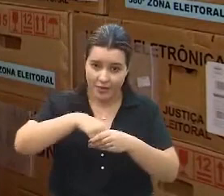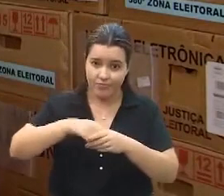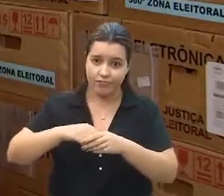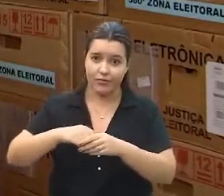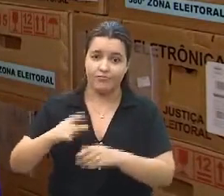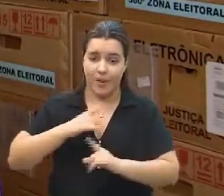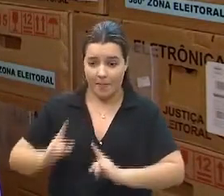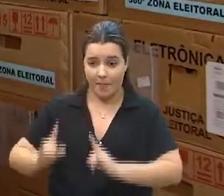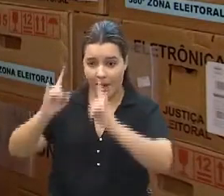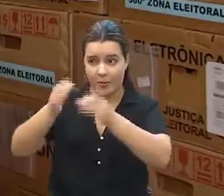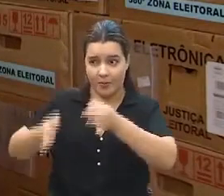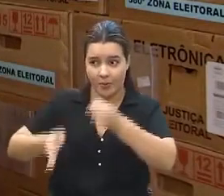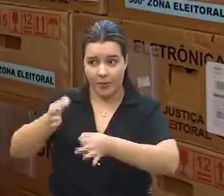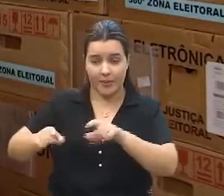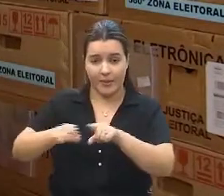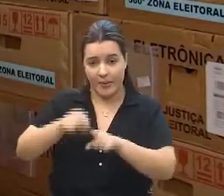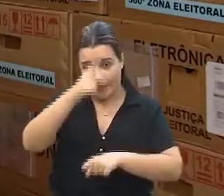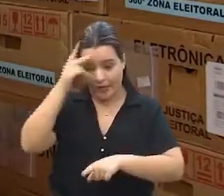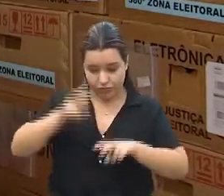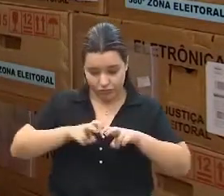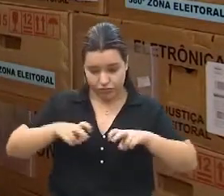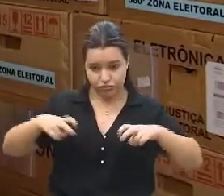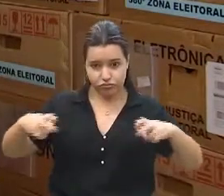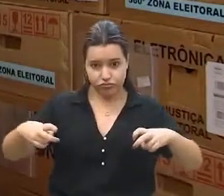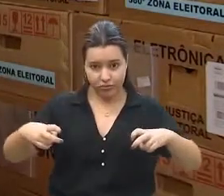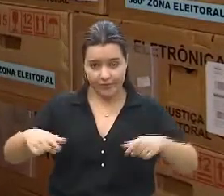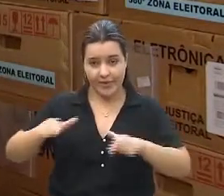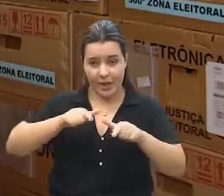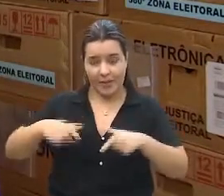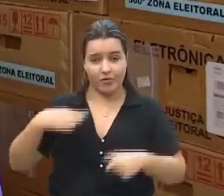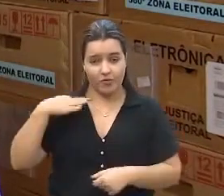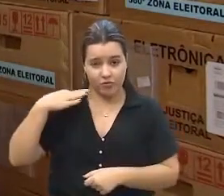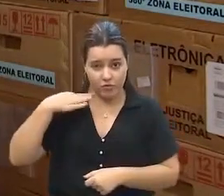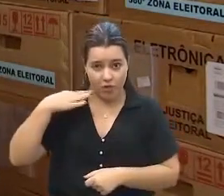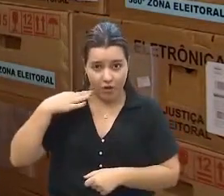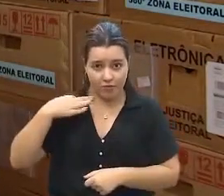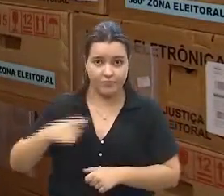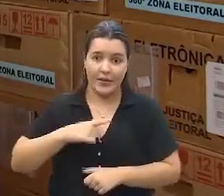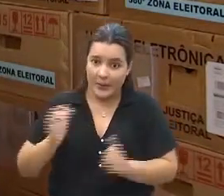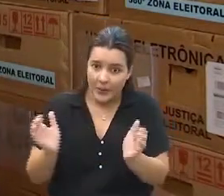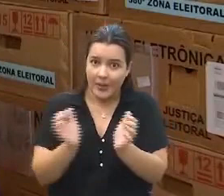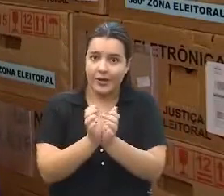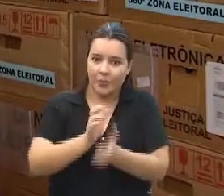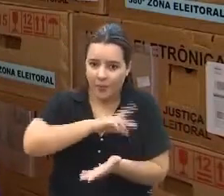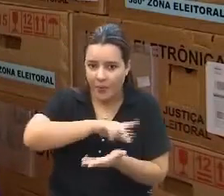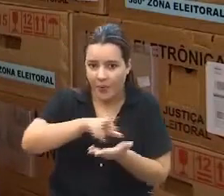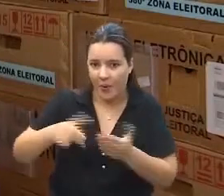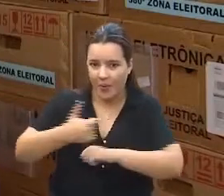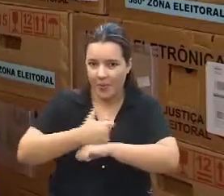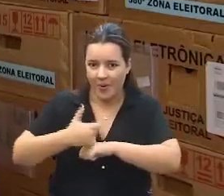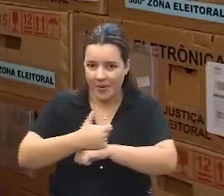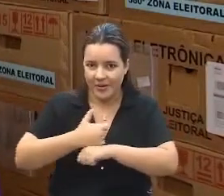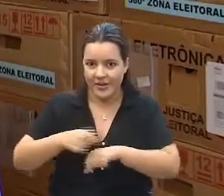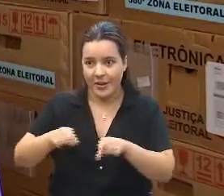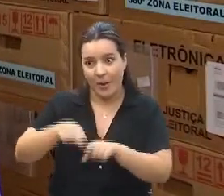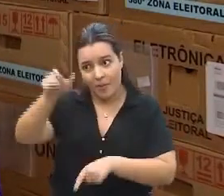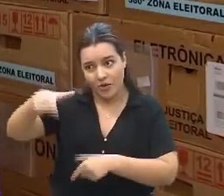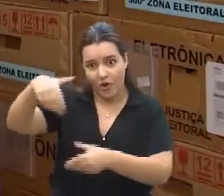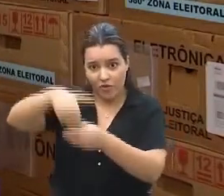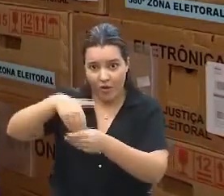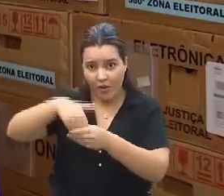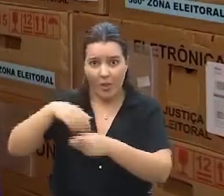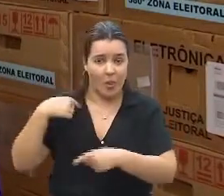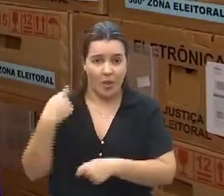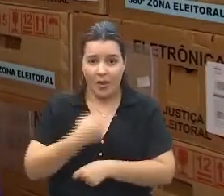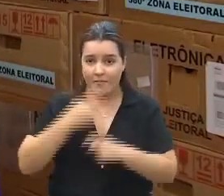da Justiça, quanto com os mesários, com todos os colaboradores que fazem parte, né, dessa equipe toda, e com os eleitores também.